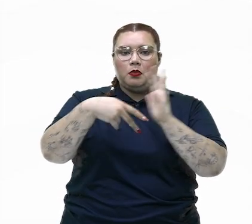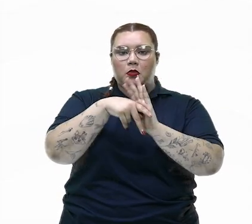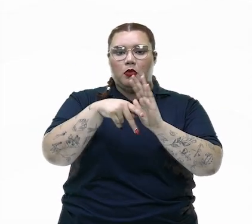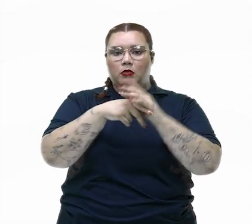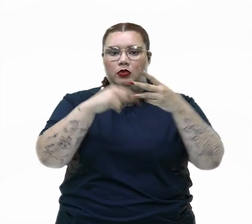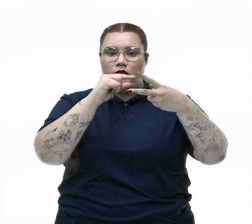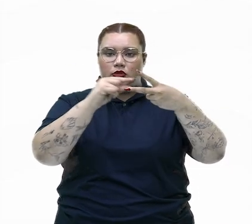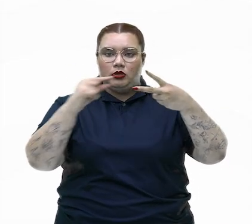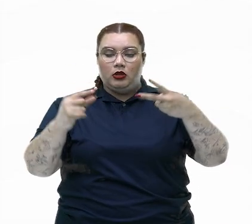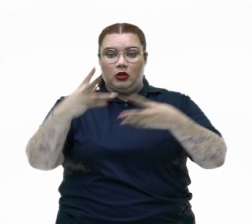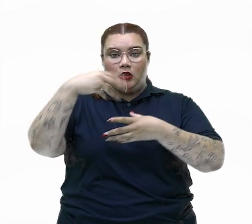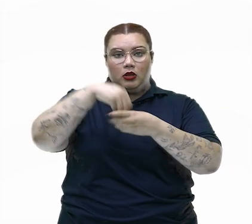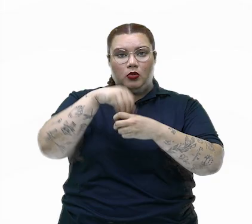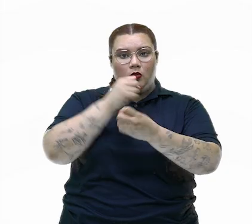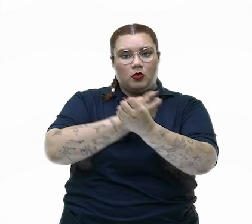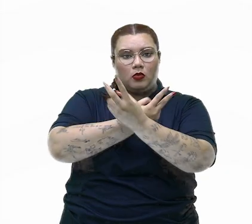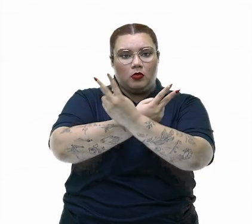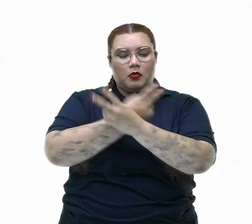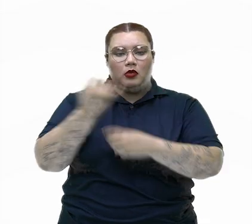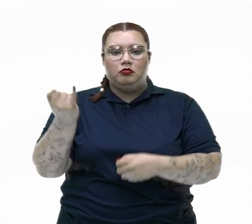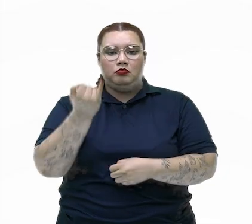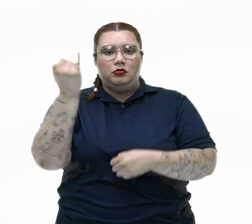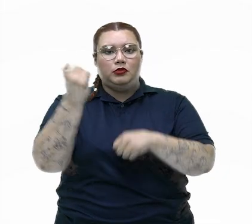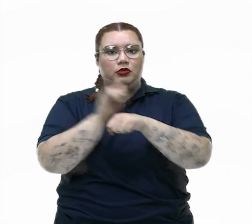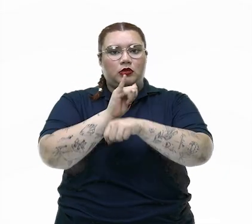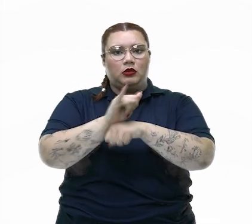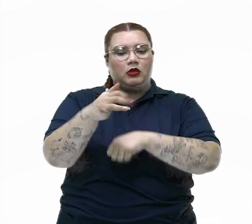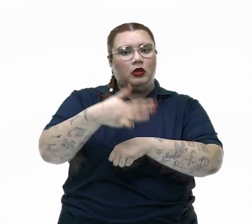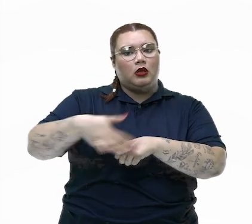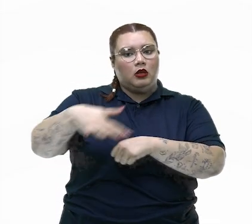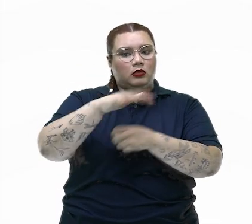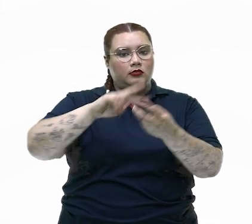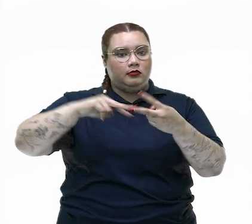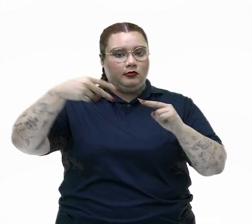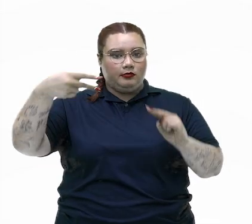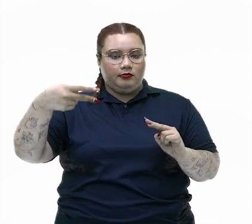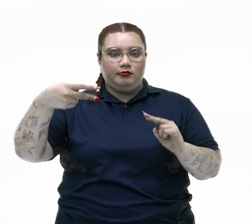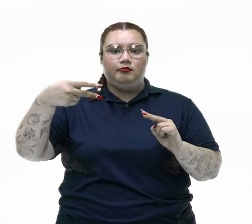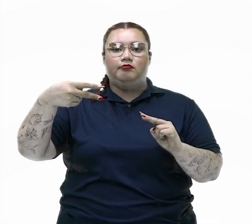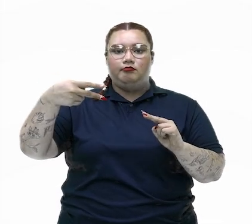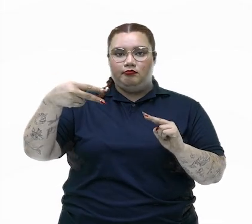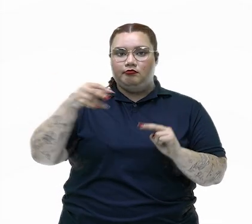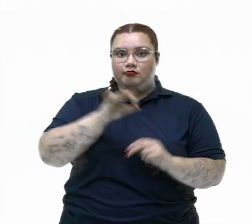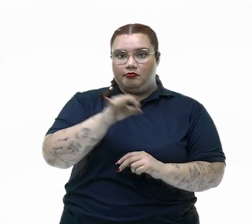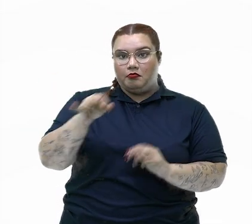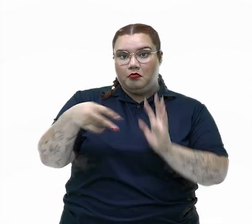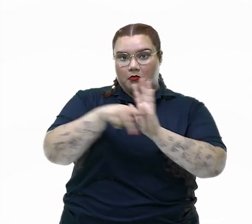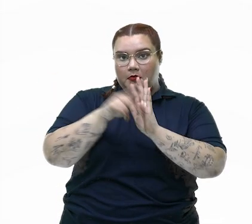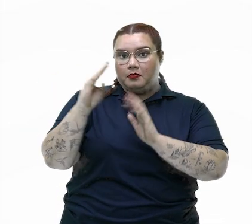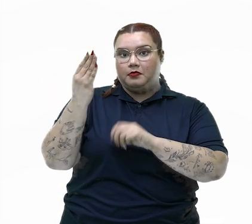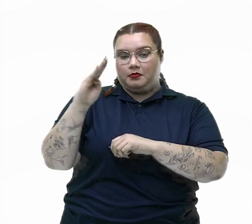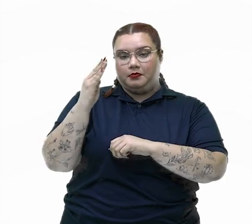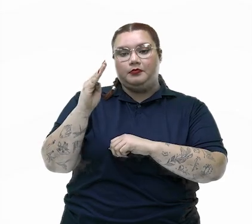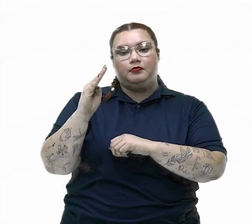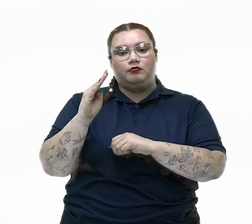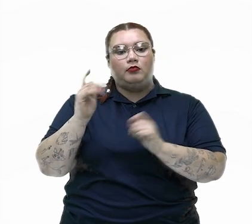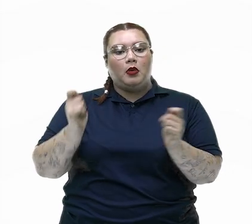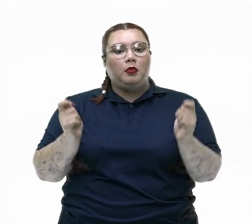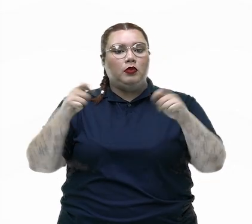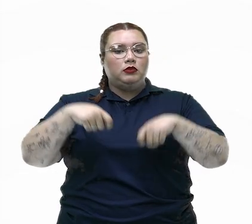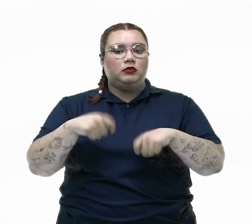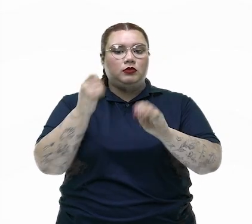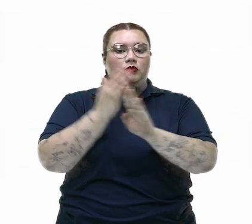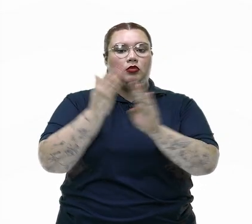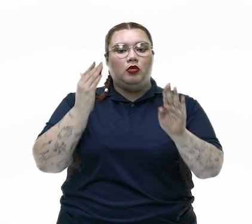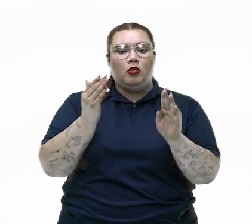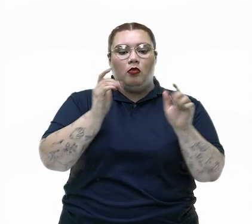cromossomos é uma ferramenta essencial para a genética que é uma área aí da biologia,